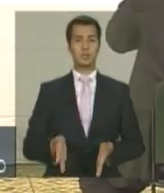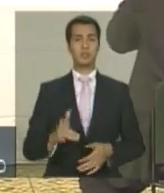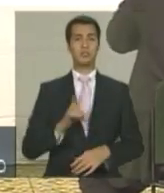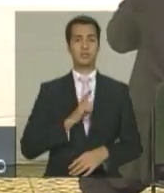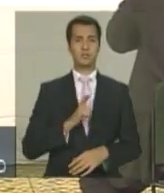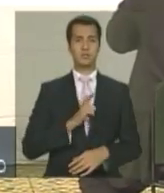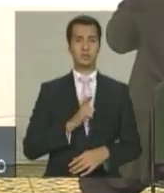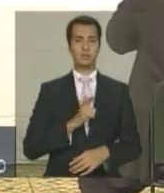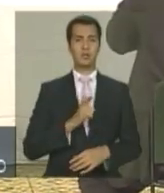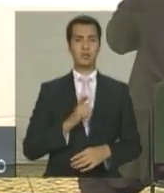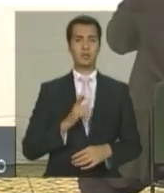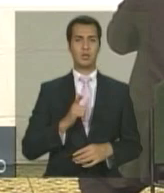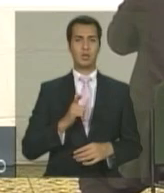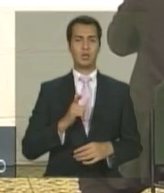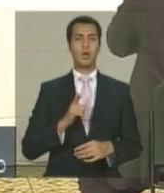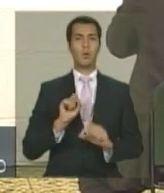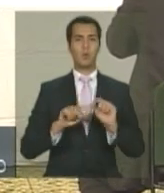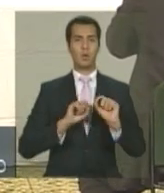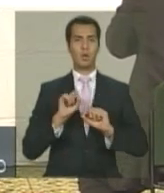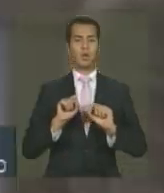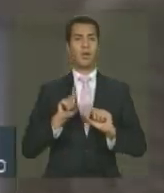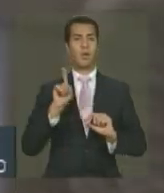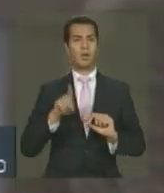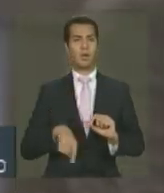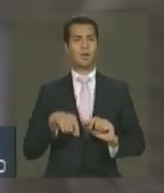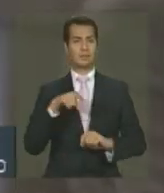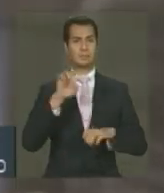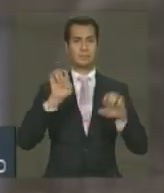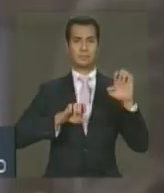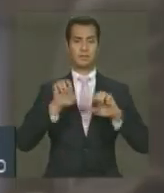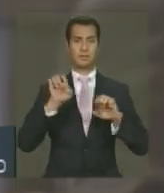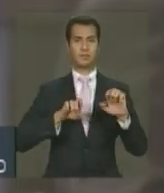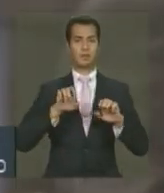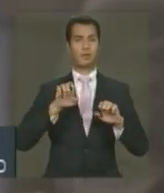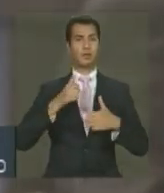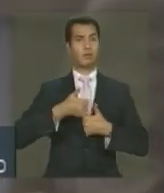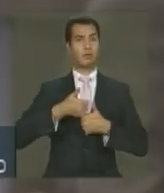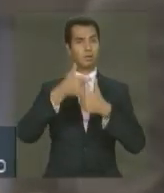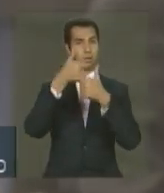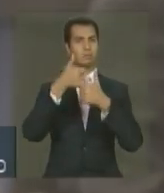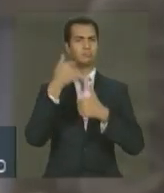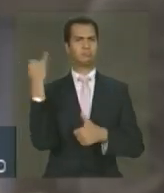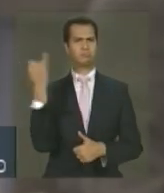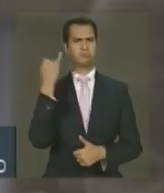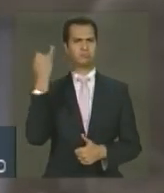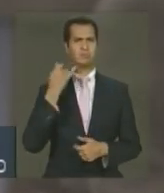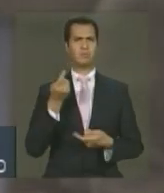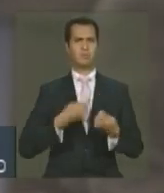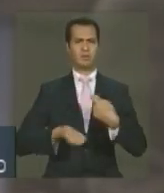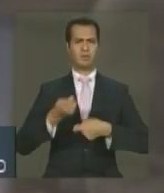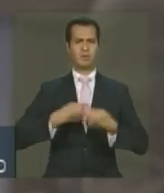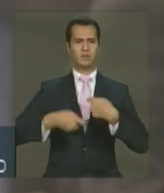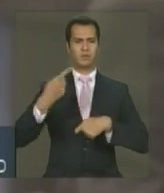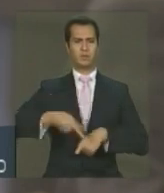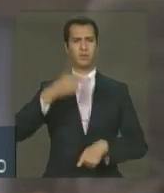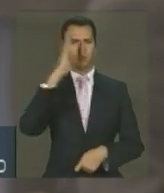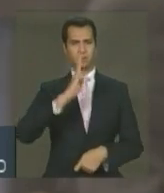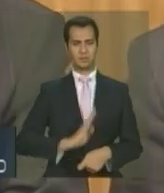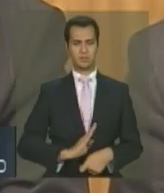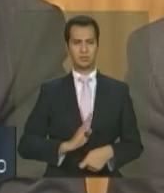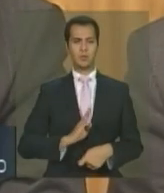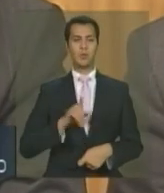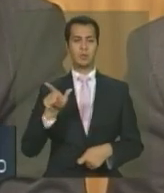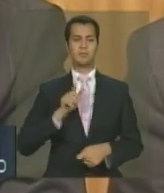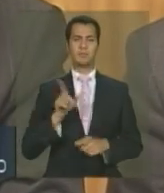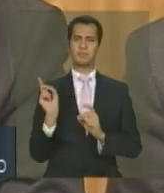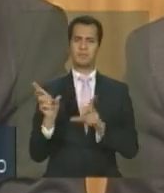outras ocasiões. É a empresa líder de mercado em caminhões no Brasil, hoje é a que mais vende caminhões no